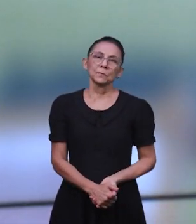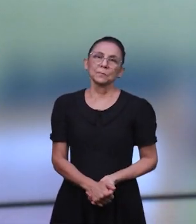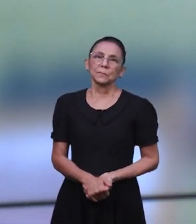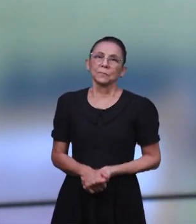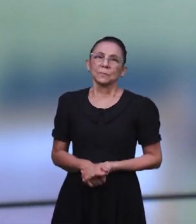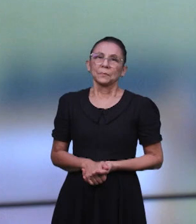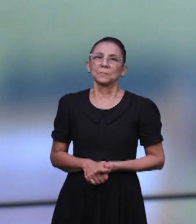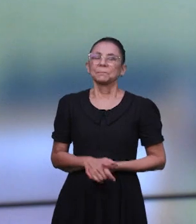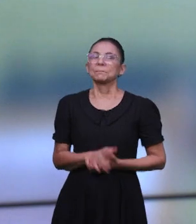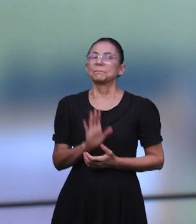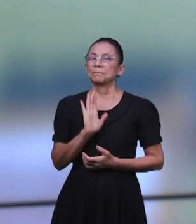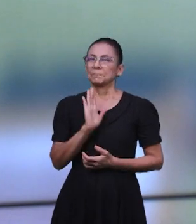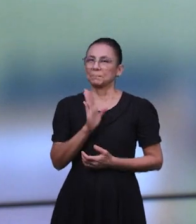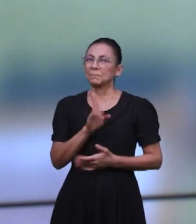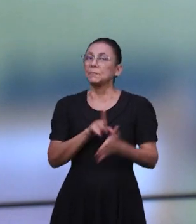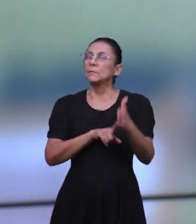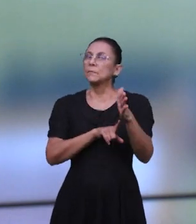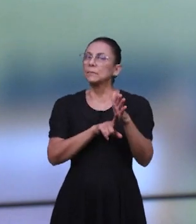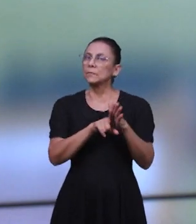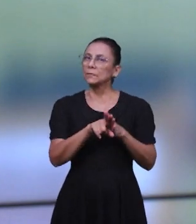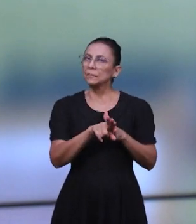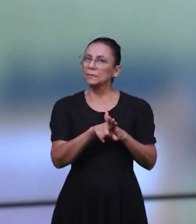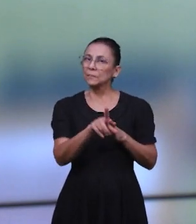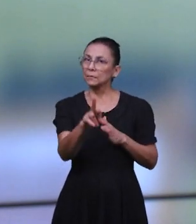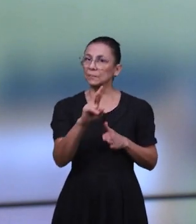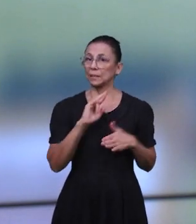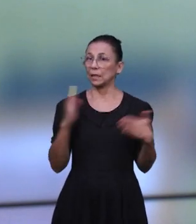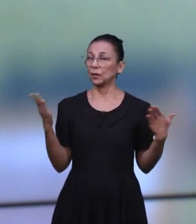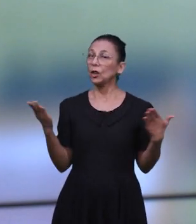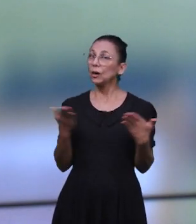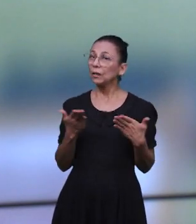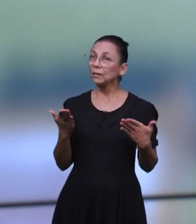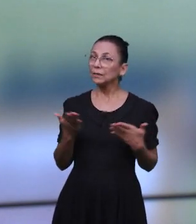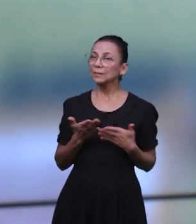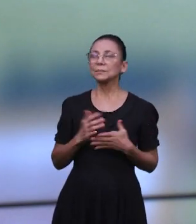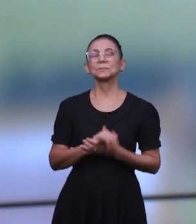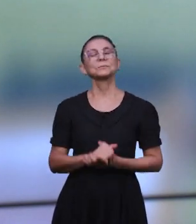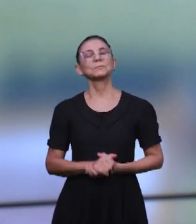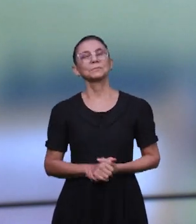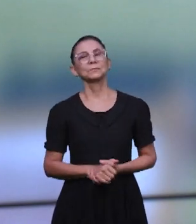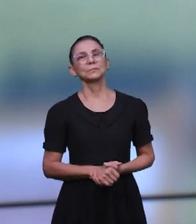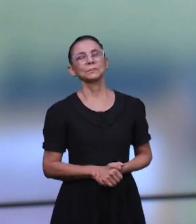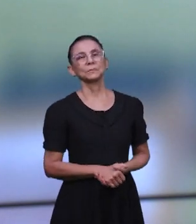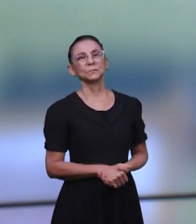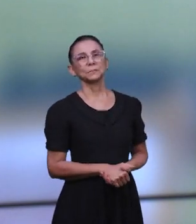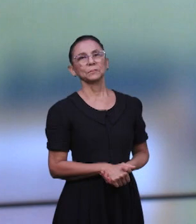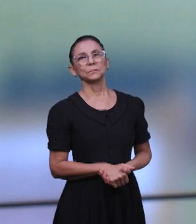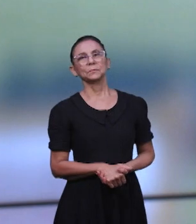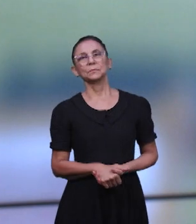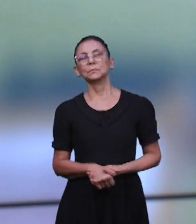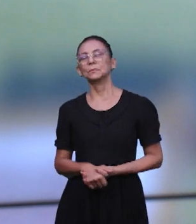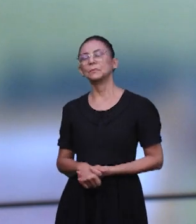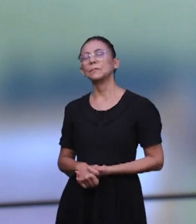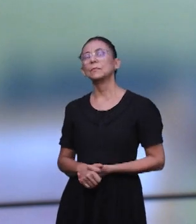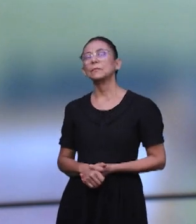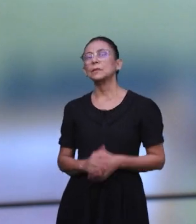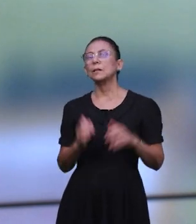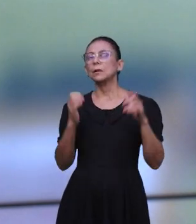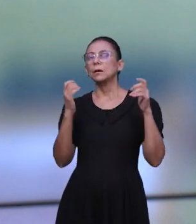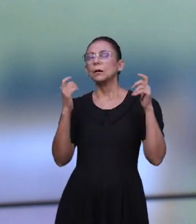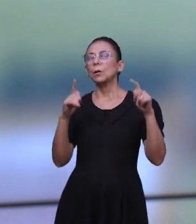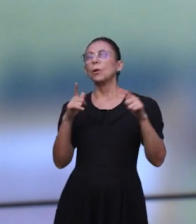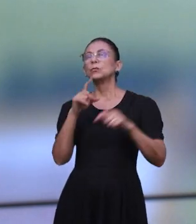eu tenho uma pergunta para você responder agora aí. Por onde você tem